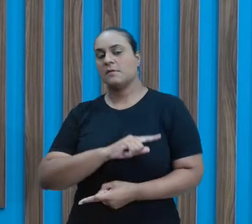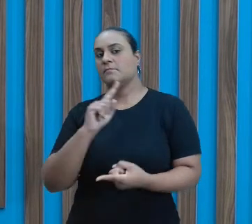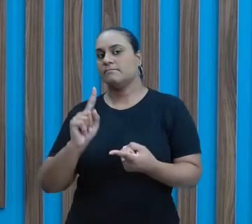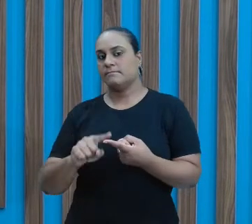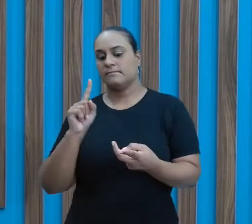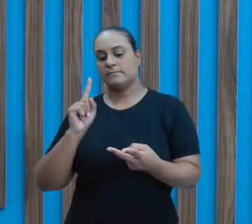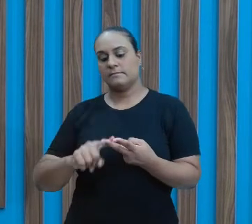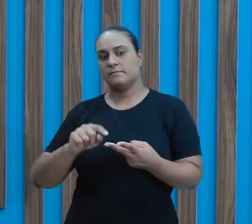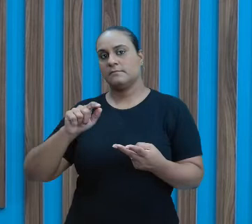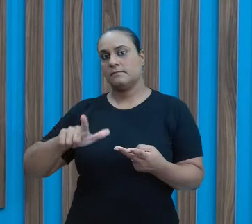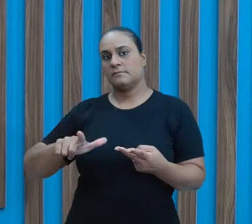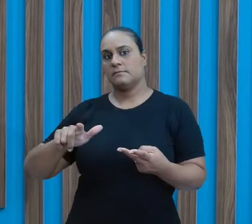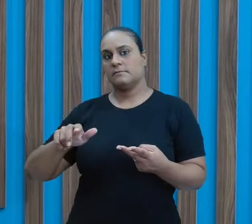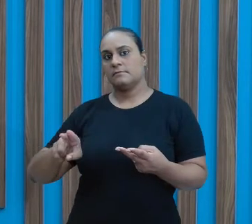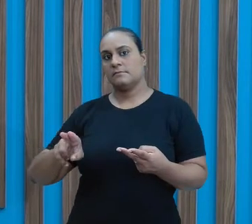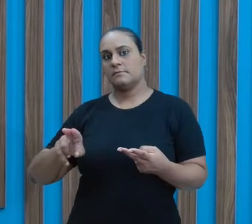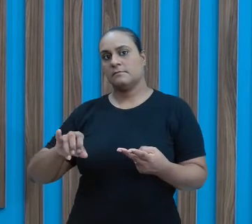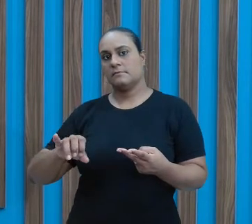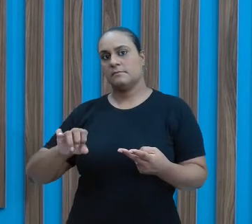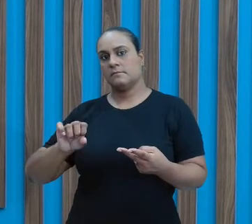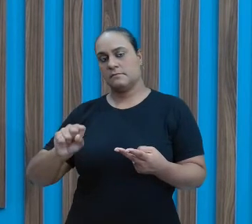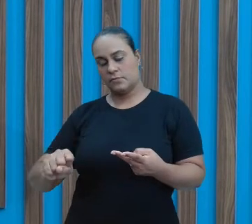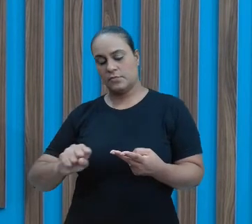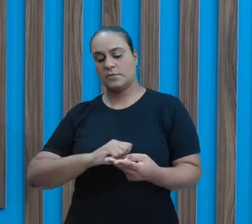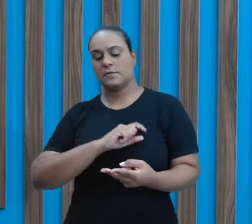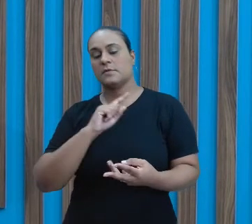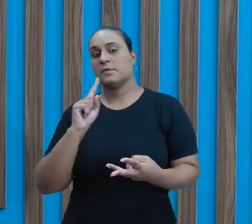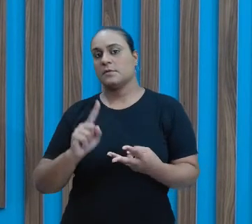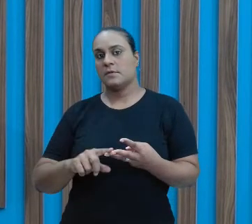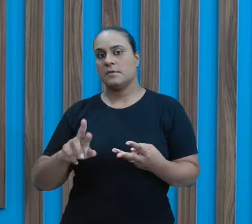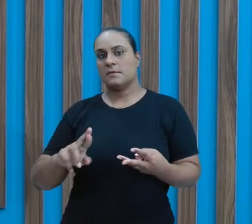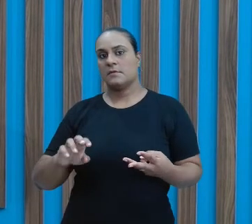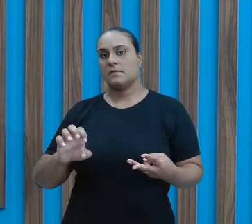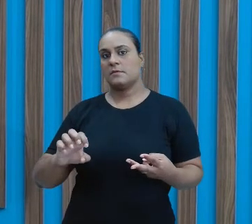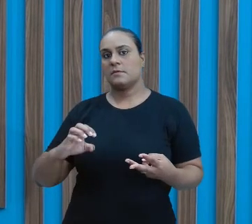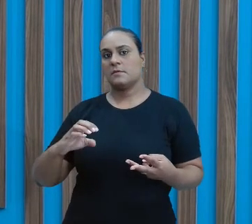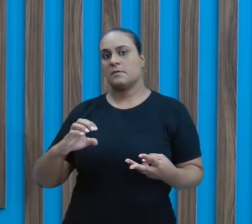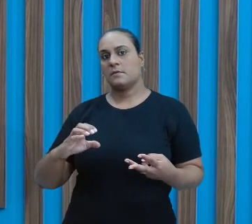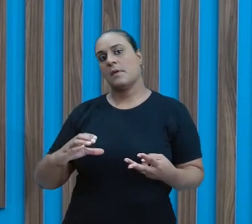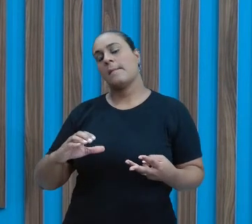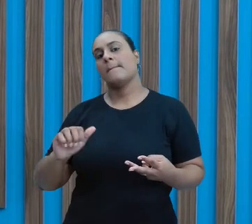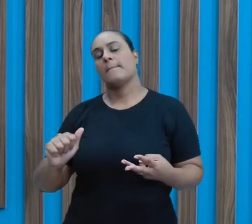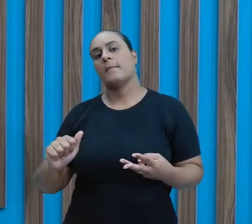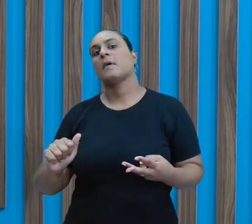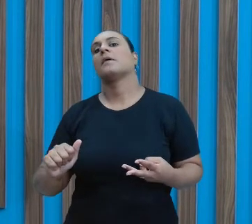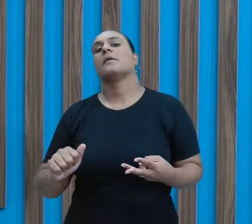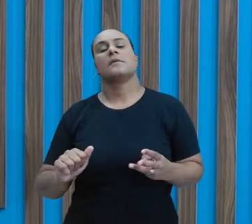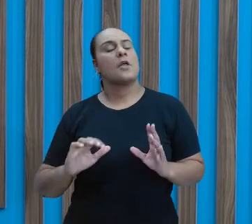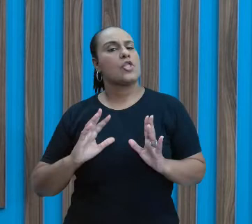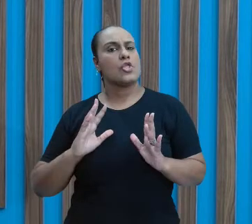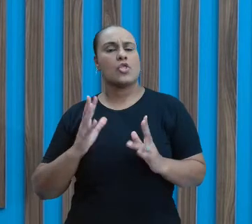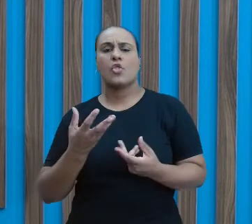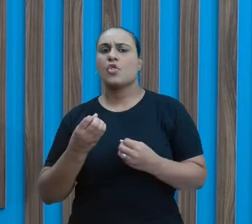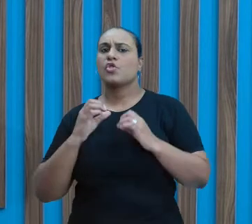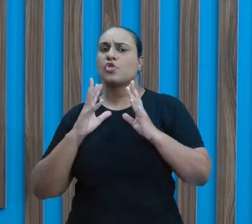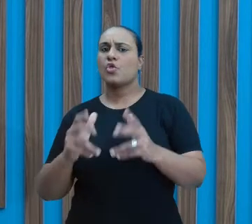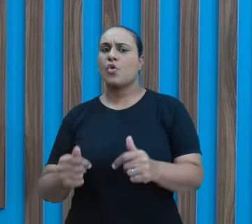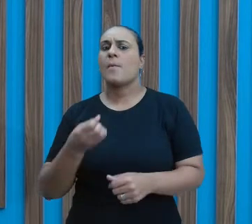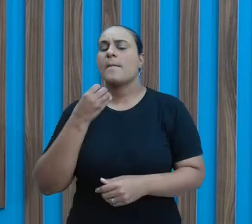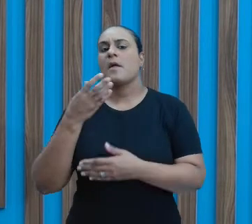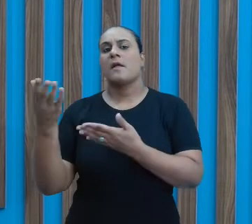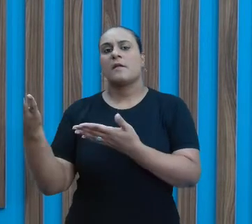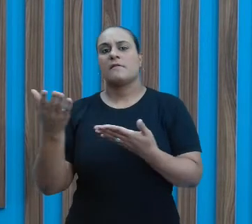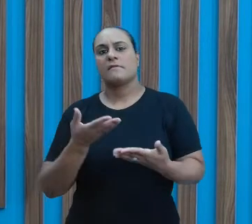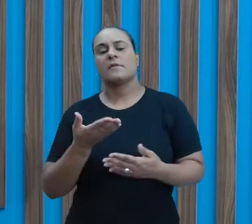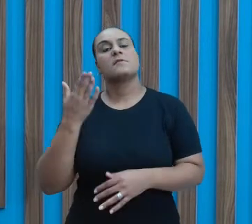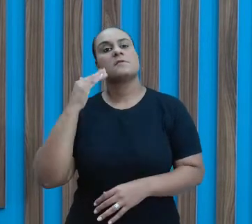Municipal Dr. Rodolfo Aureliano, Rebeca, né? Todos muito bem-vindos aí à nossa aula. Eu sei que vocês estão